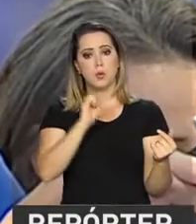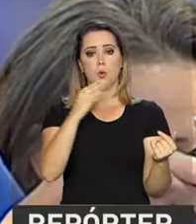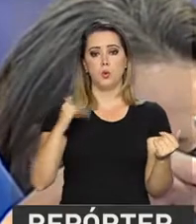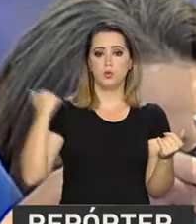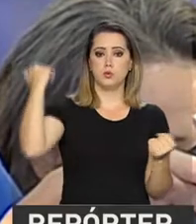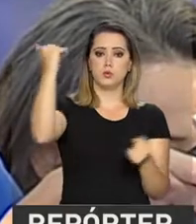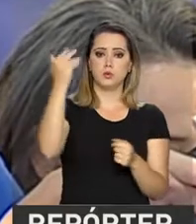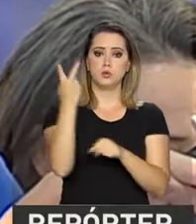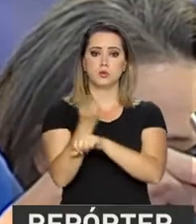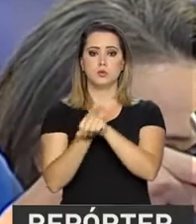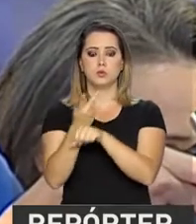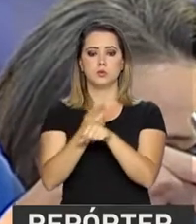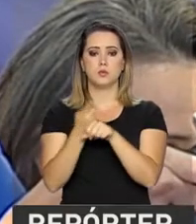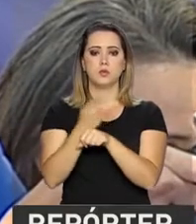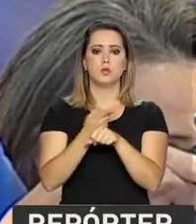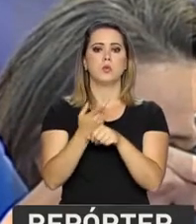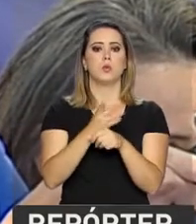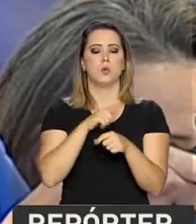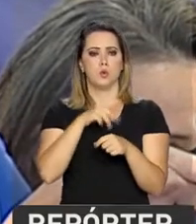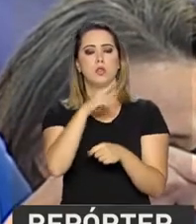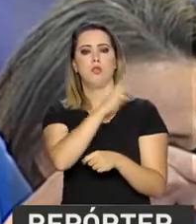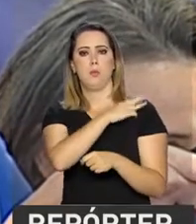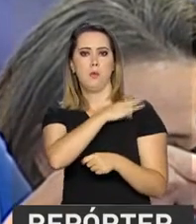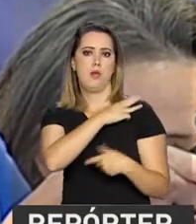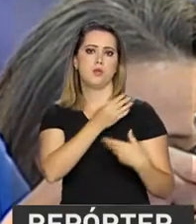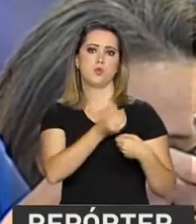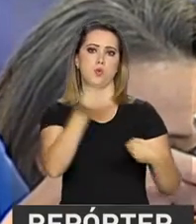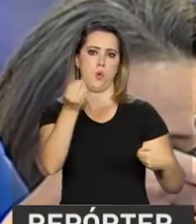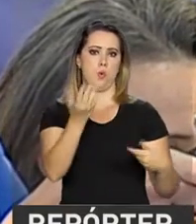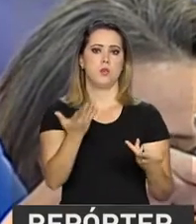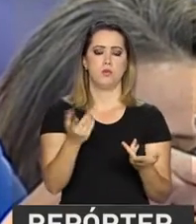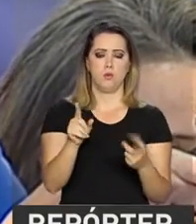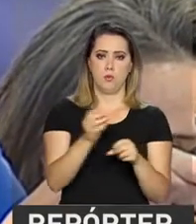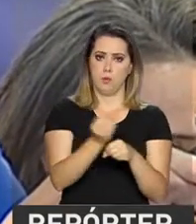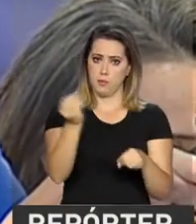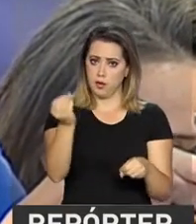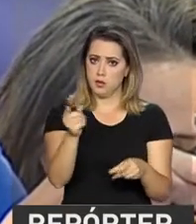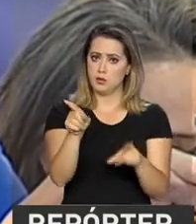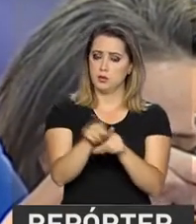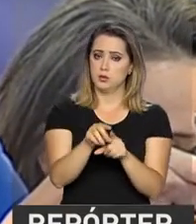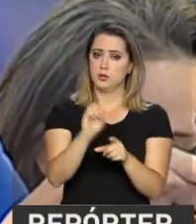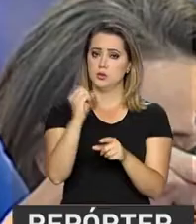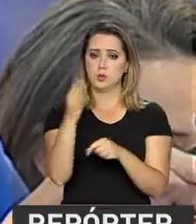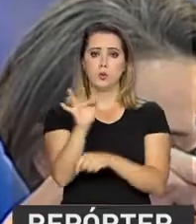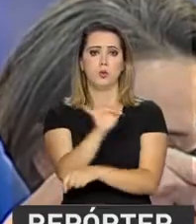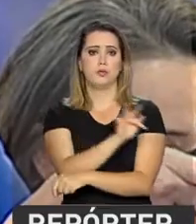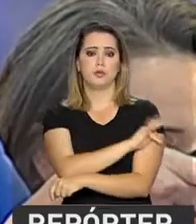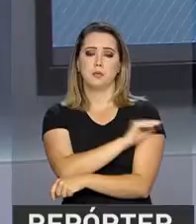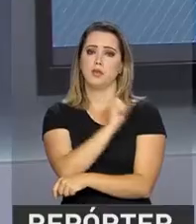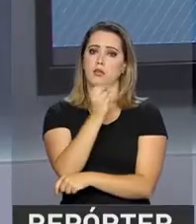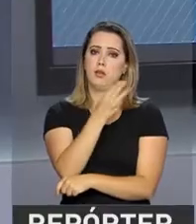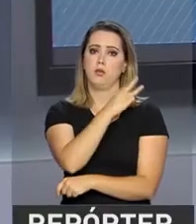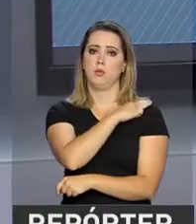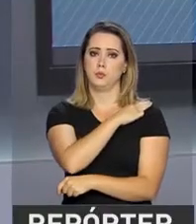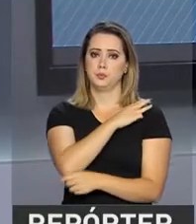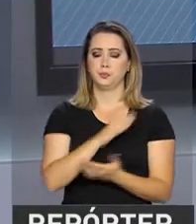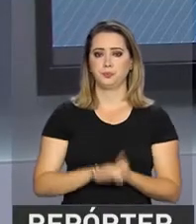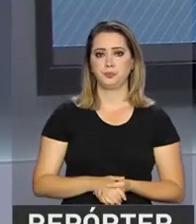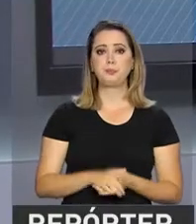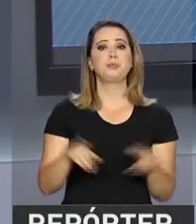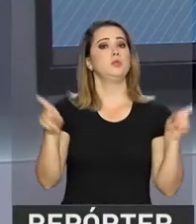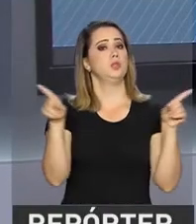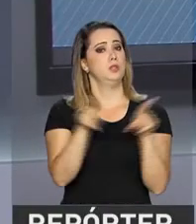que buscam a certificação de conclusão e do ensino fundamental ou do ensino médio o